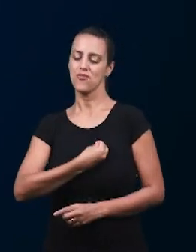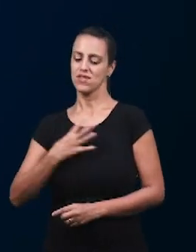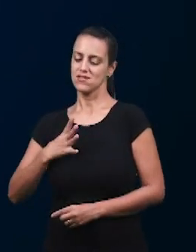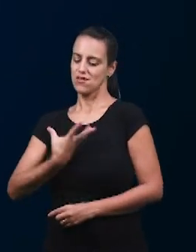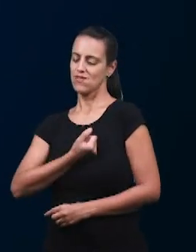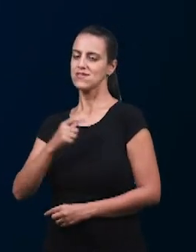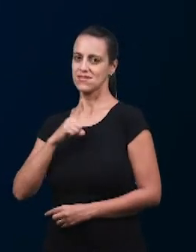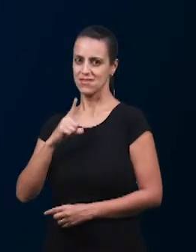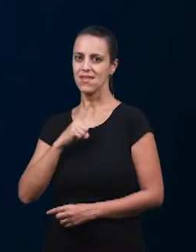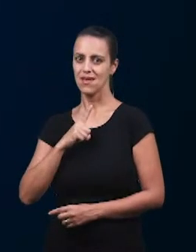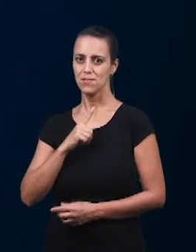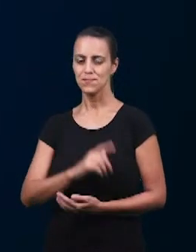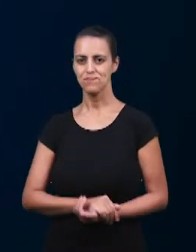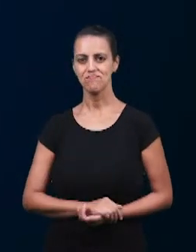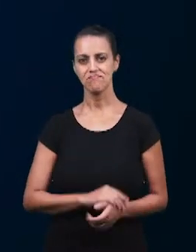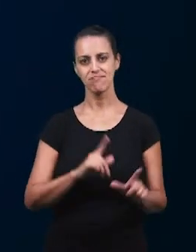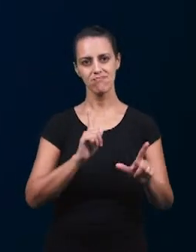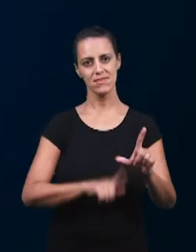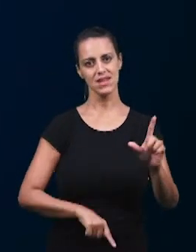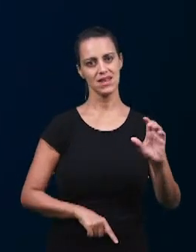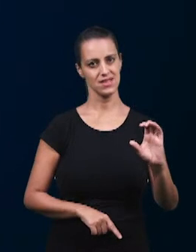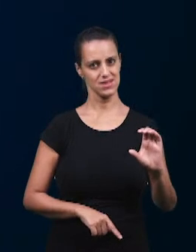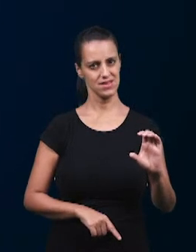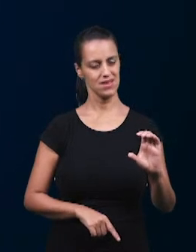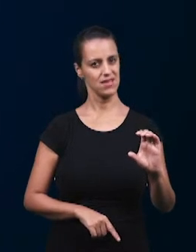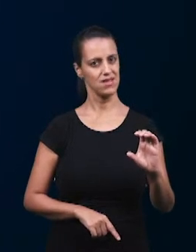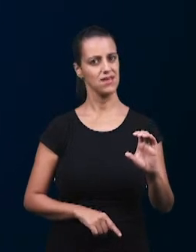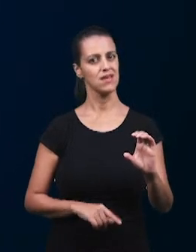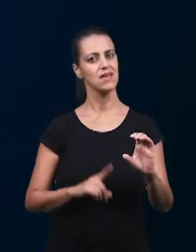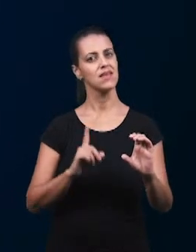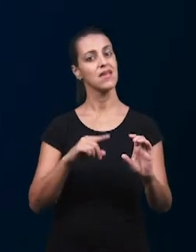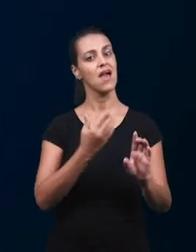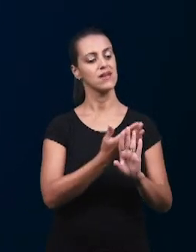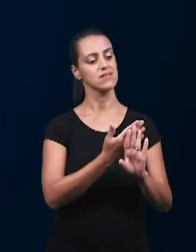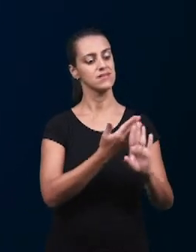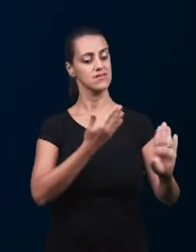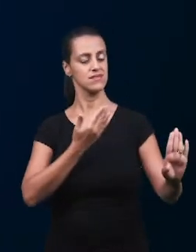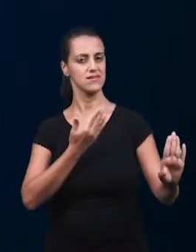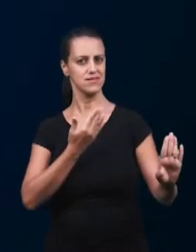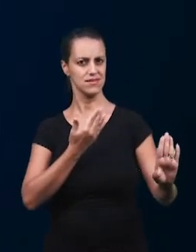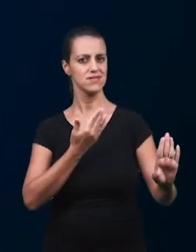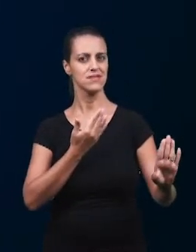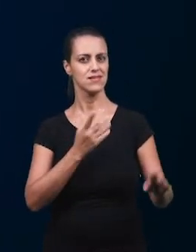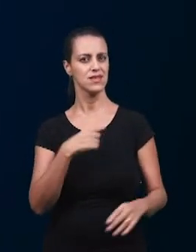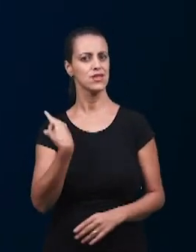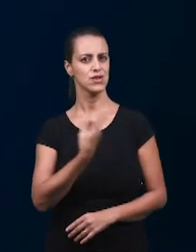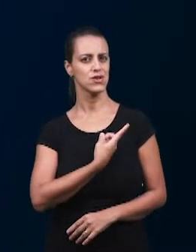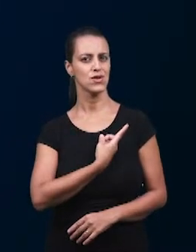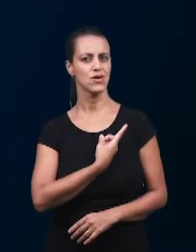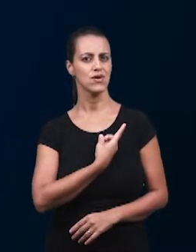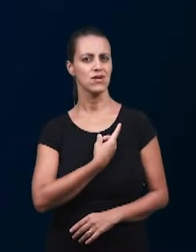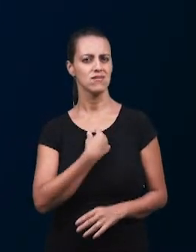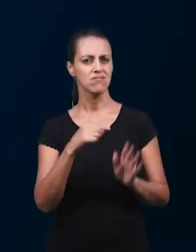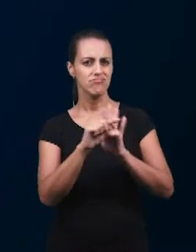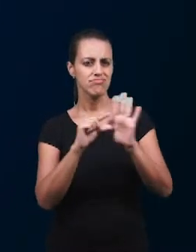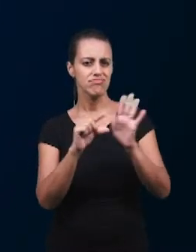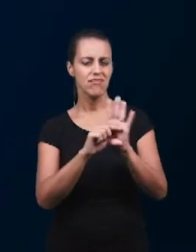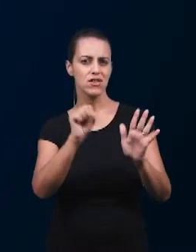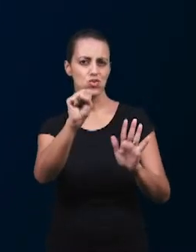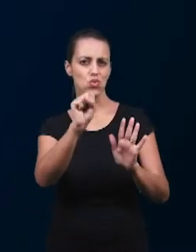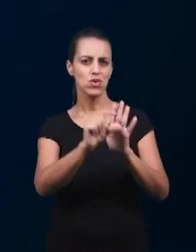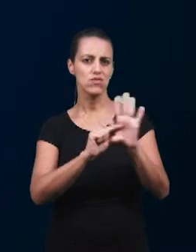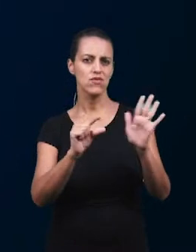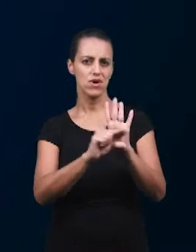a salvação. Já na letra C, que é o que se refere à santificação, nós notamos aqui nos